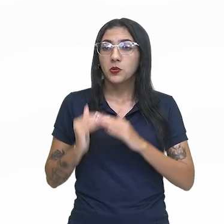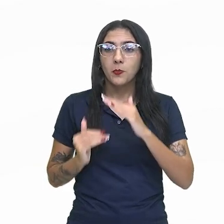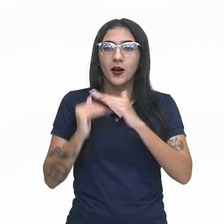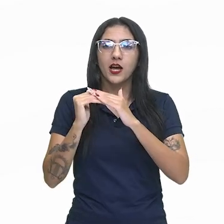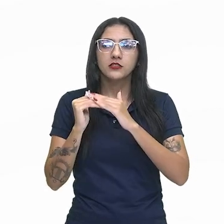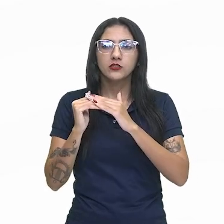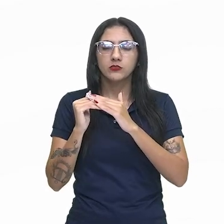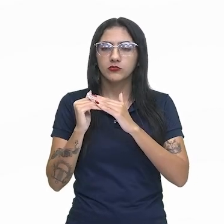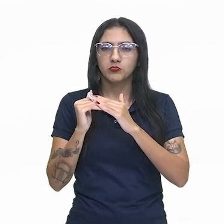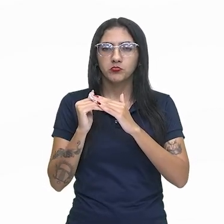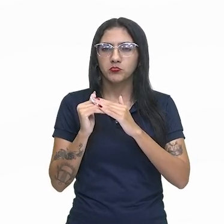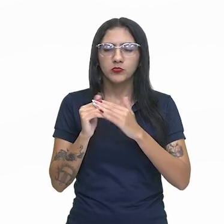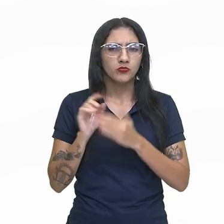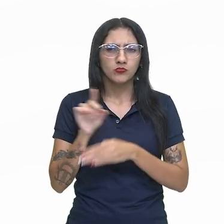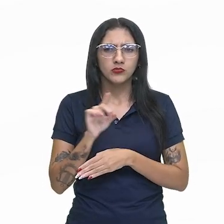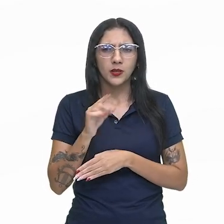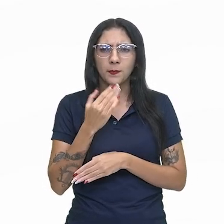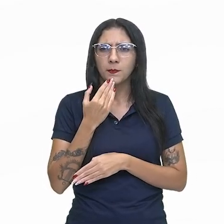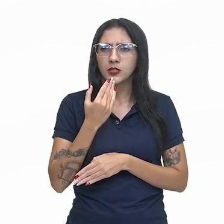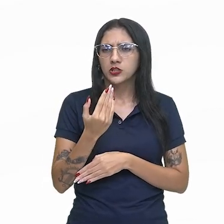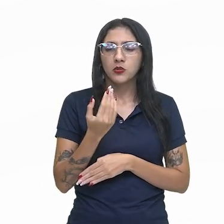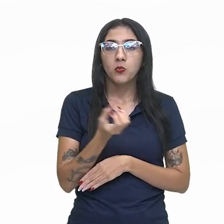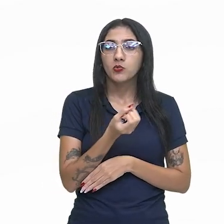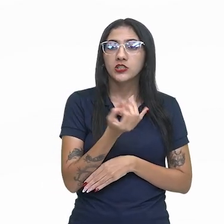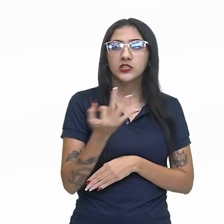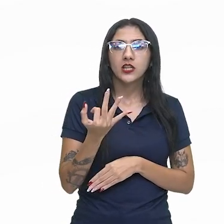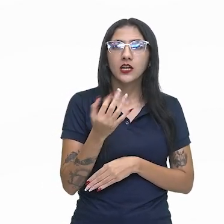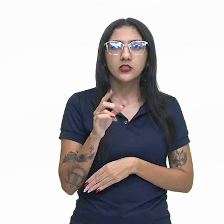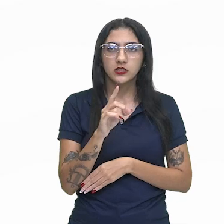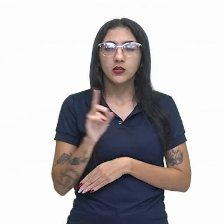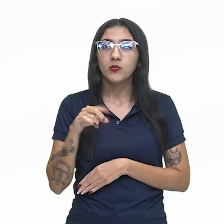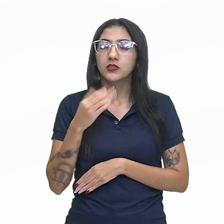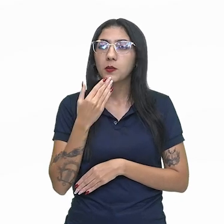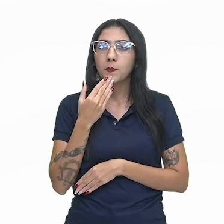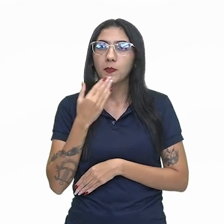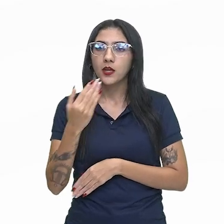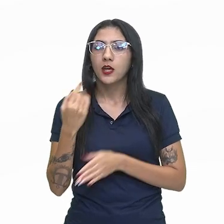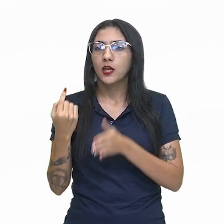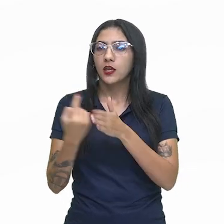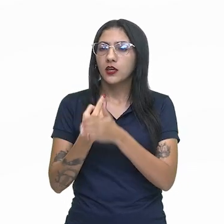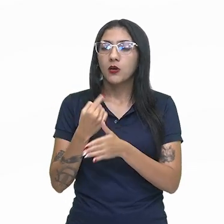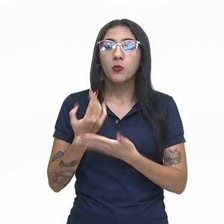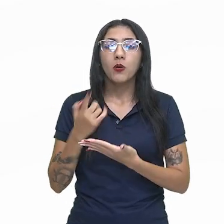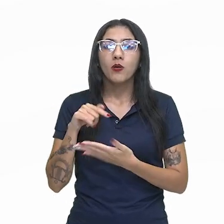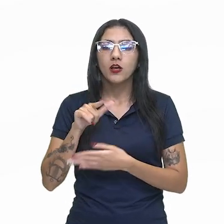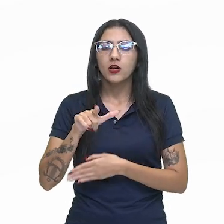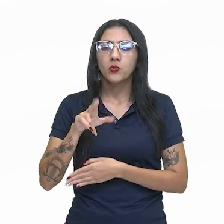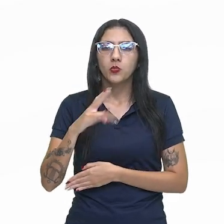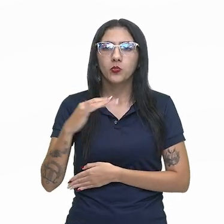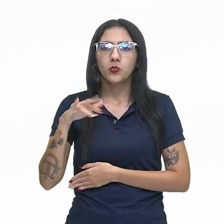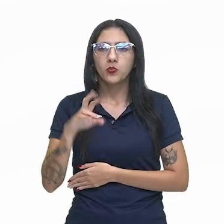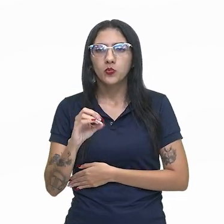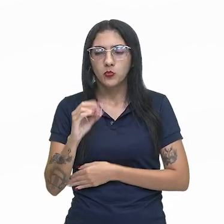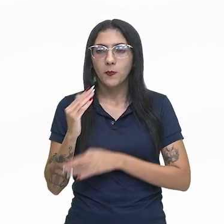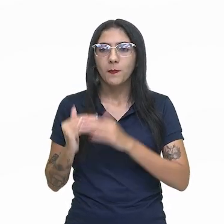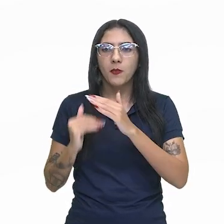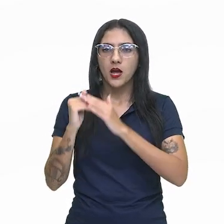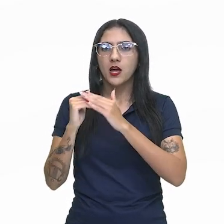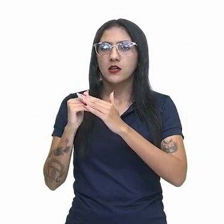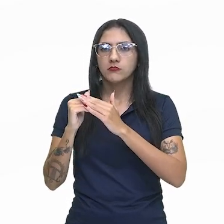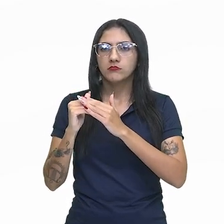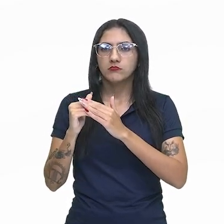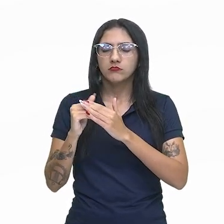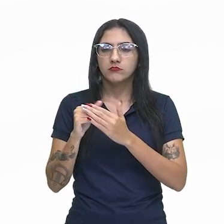quantidade, né, para se obter o lucro máximo. Ele está perguntando aí qual é o lucro máximo, tá? De forma direta. Então,